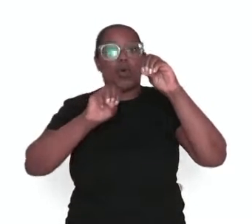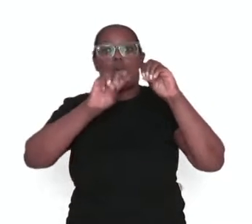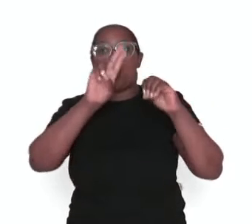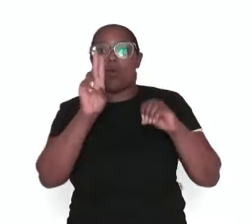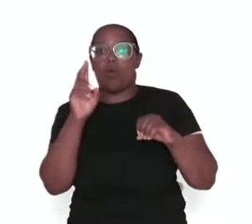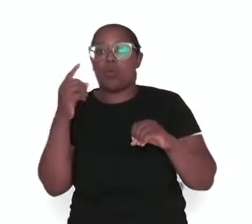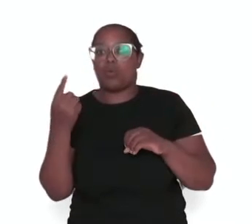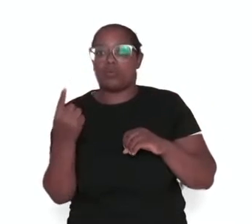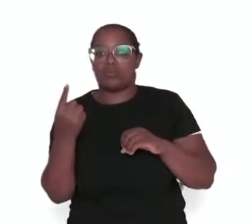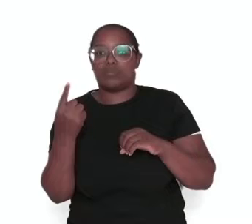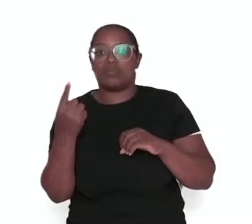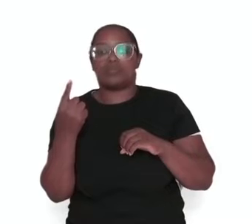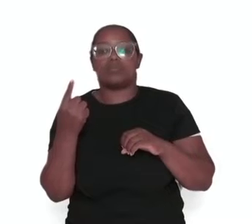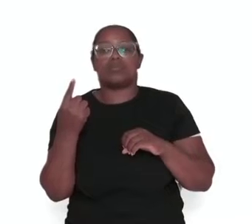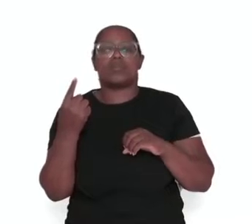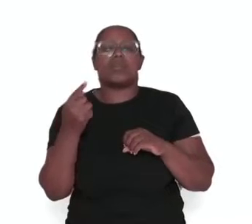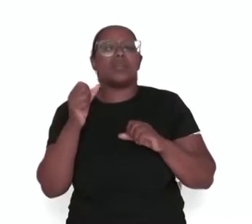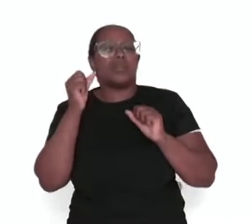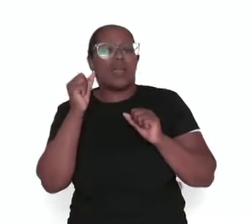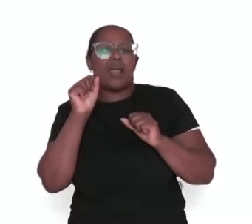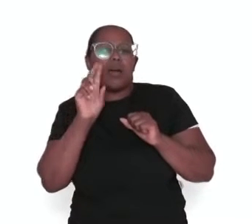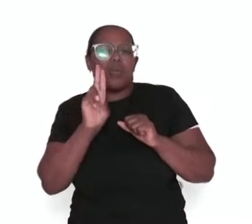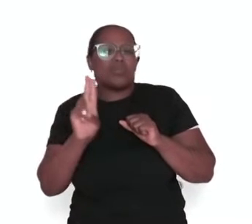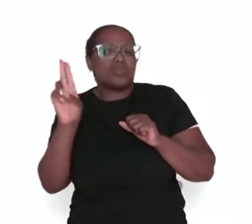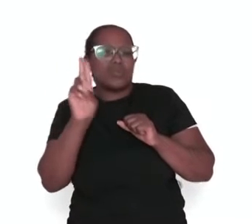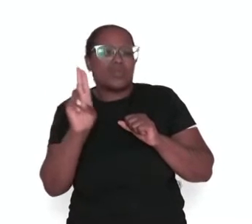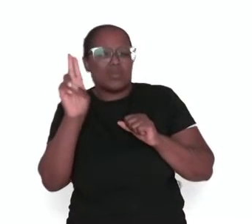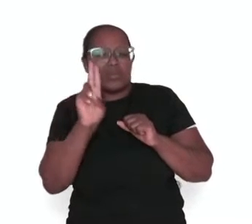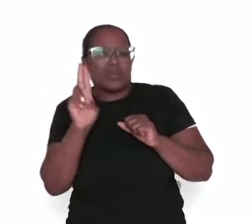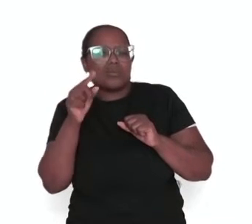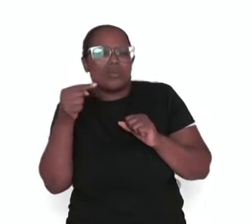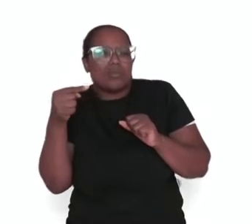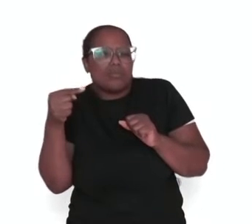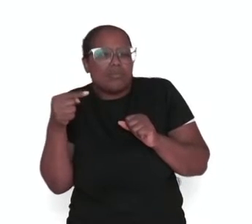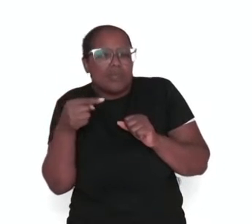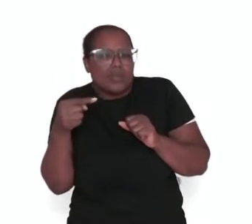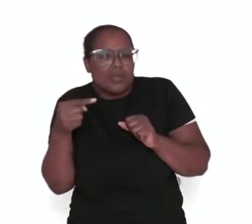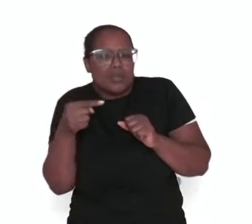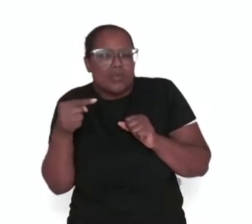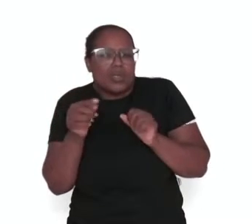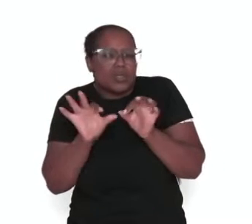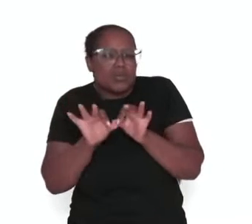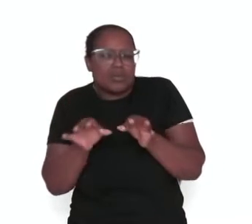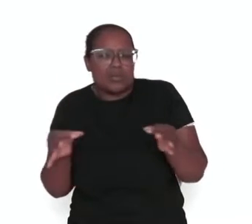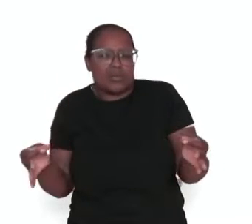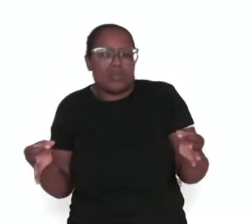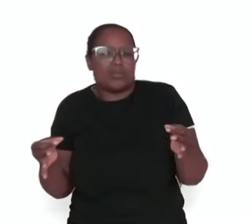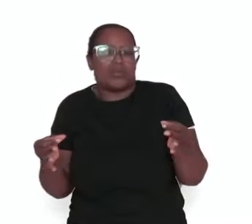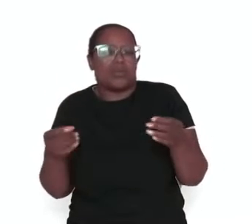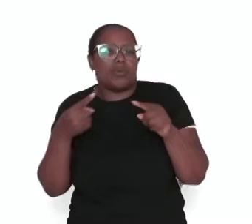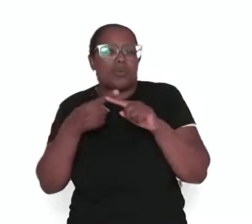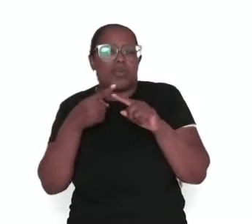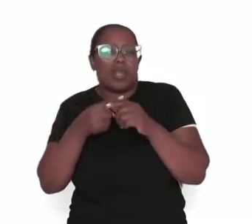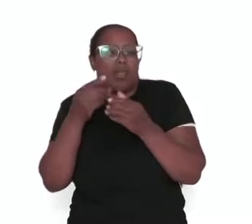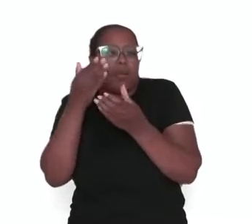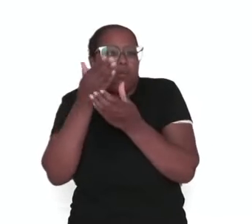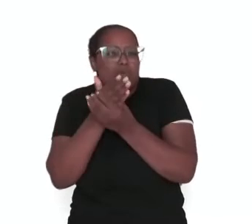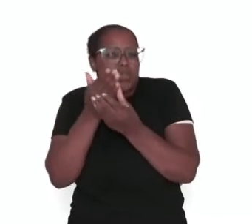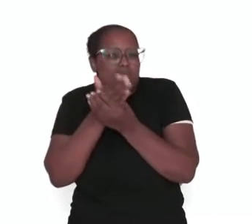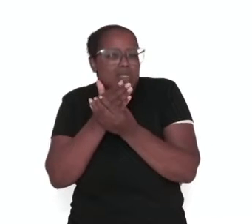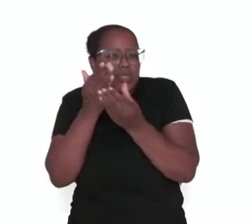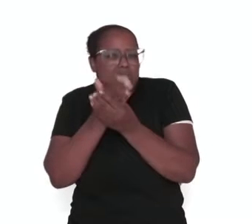ser considerado a menor unidade de medida de armazenamento de uma informação digital, para ser processado